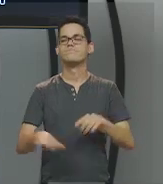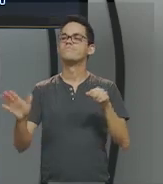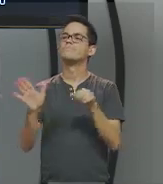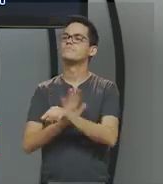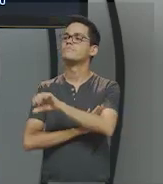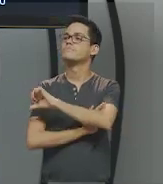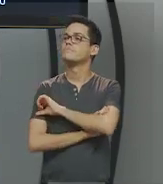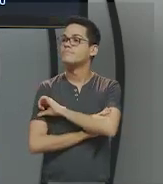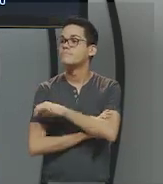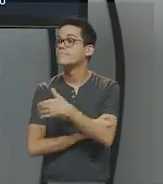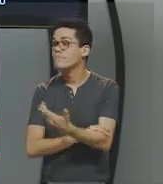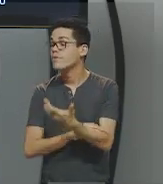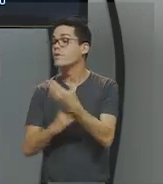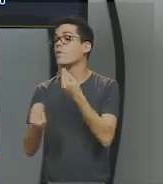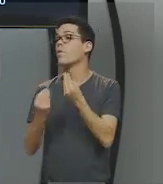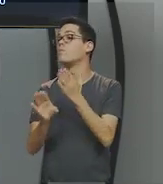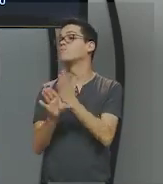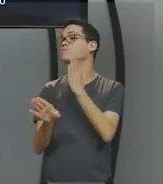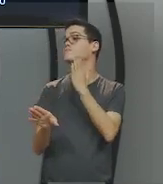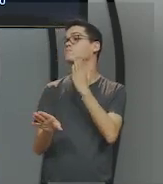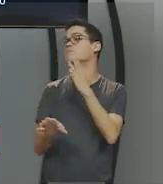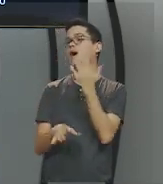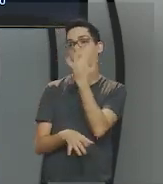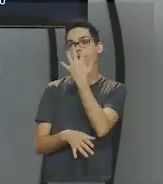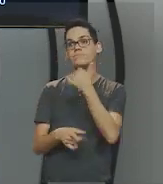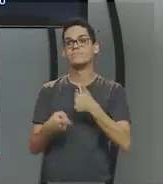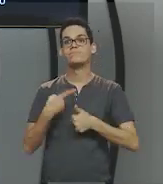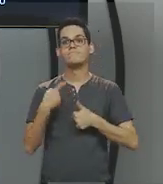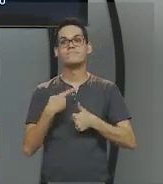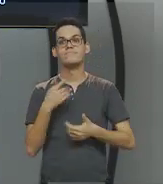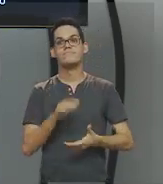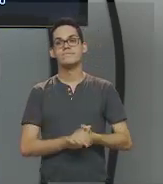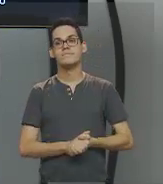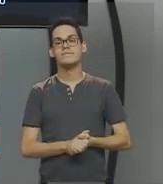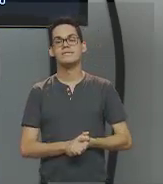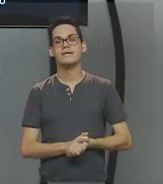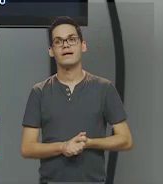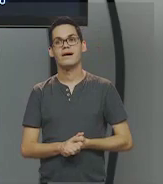pergunta: como foi descoberta as cores primárias? E aí?